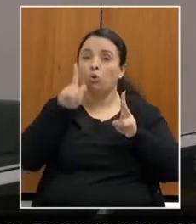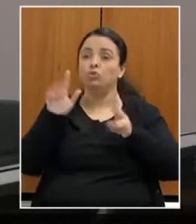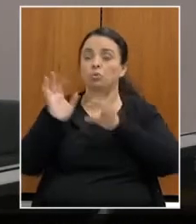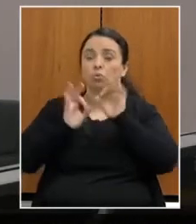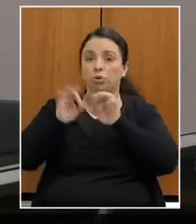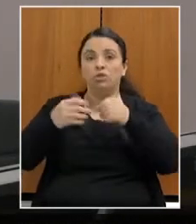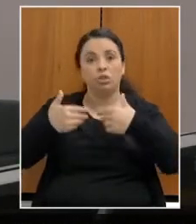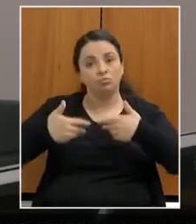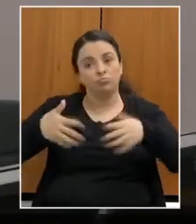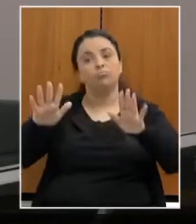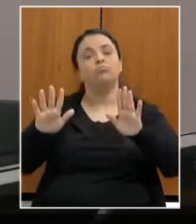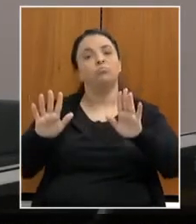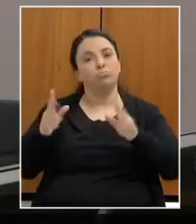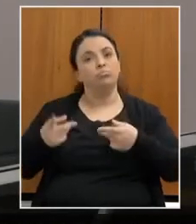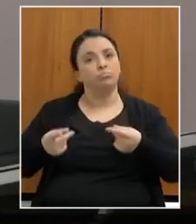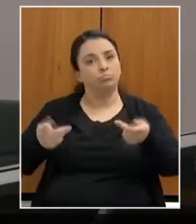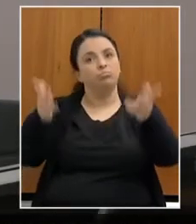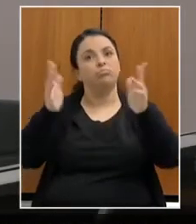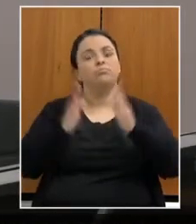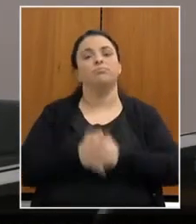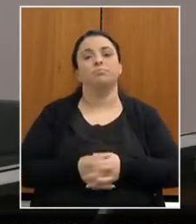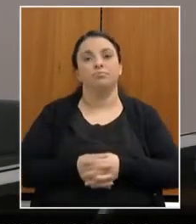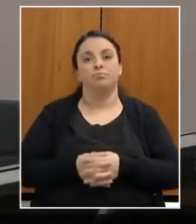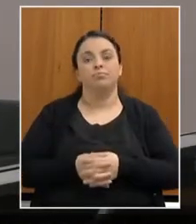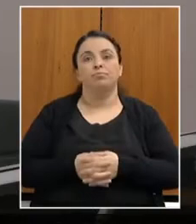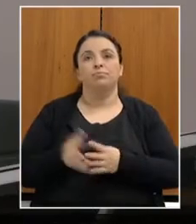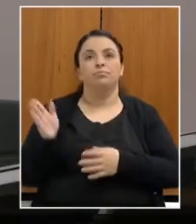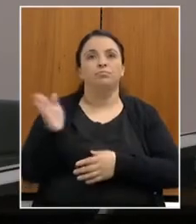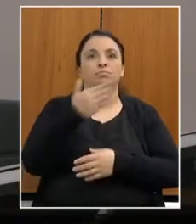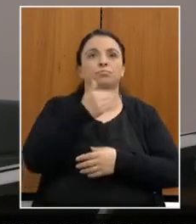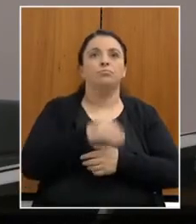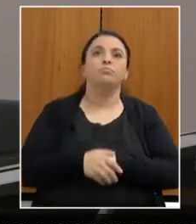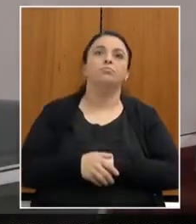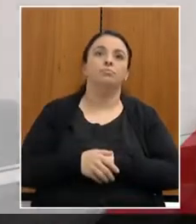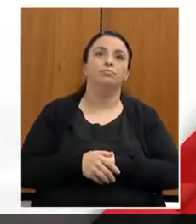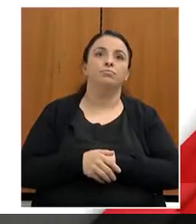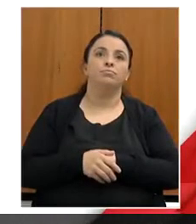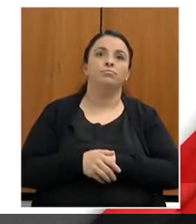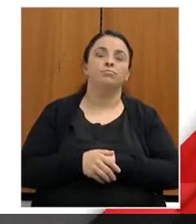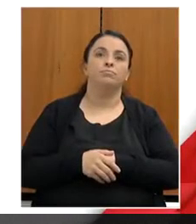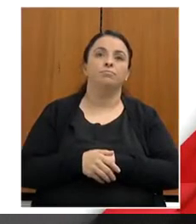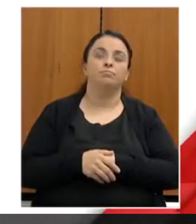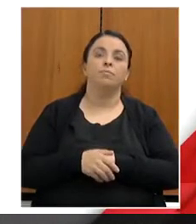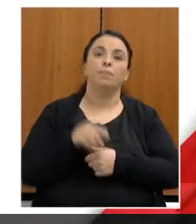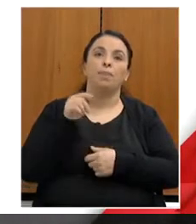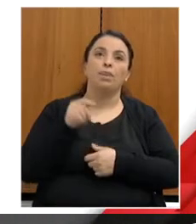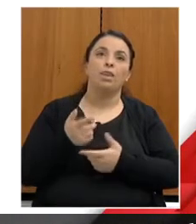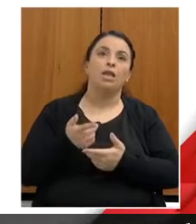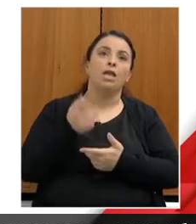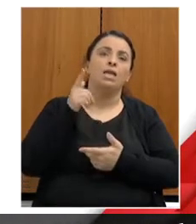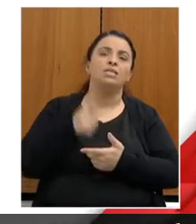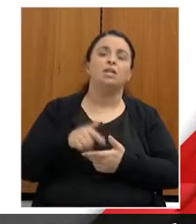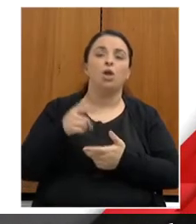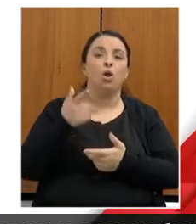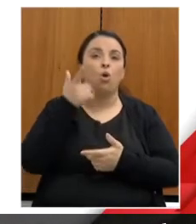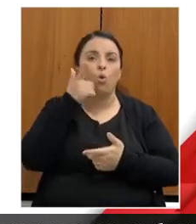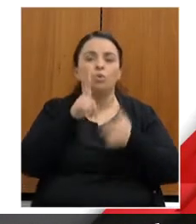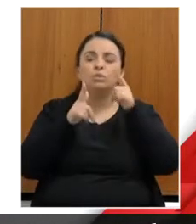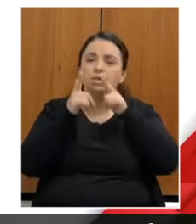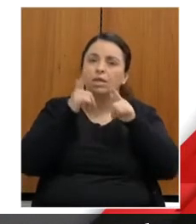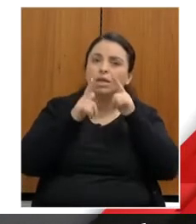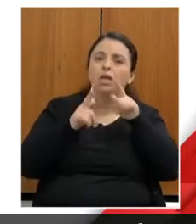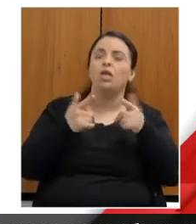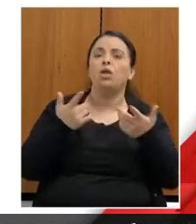por favor. Então, esses são os ganhos, as consultas mais resolutivas, maior satisfação